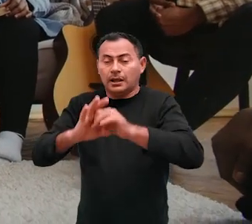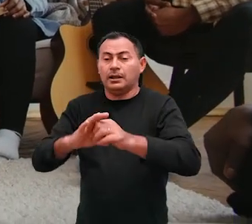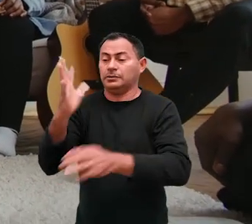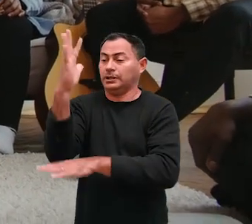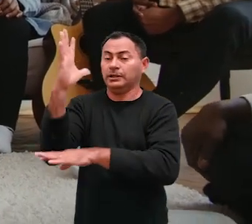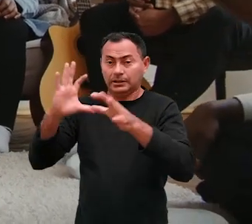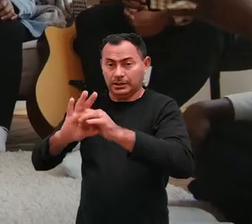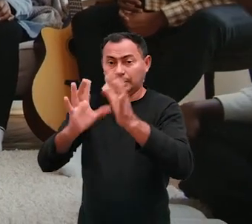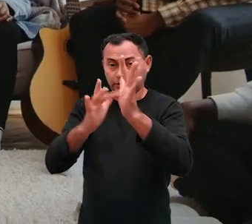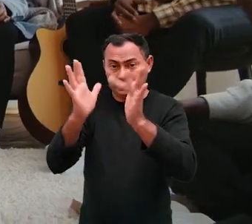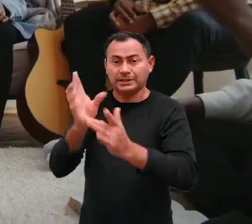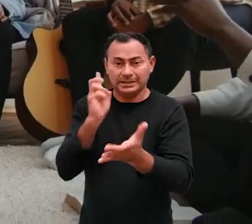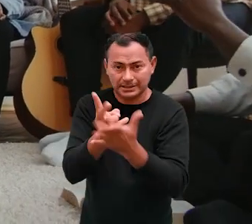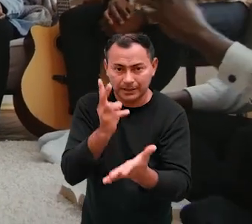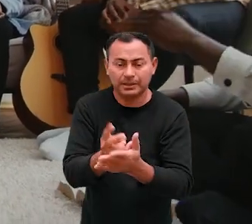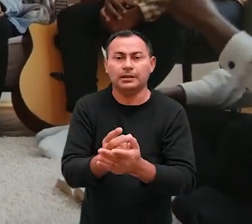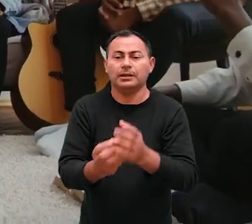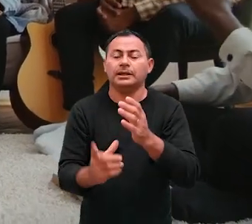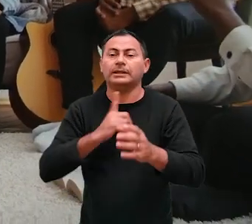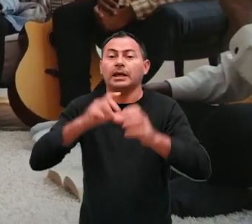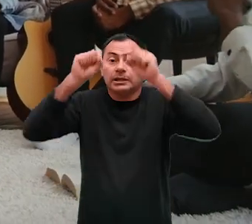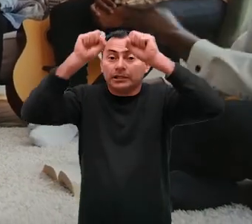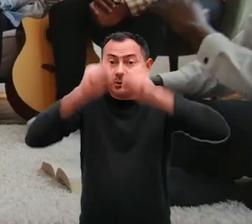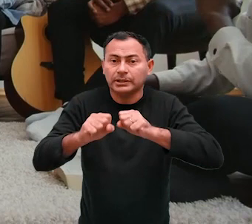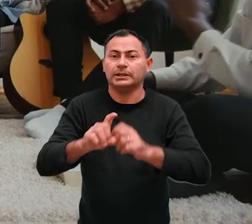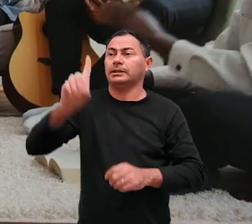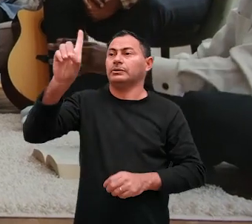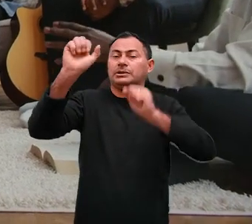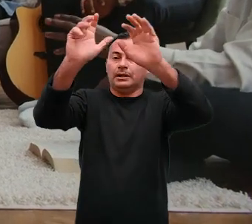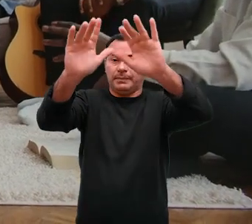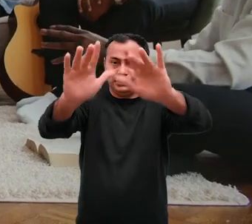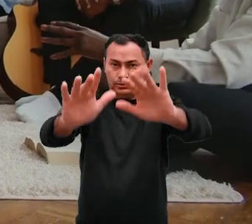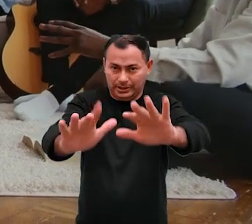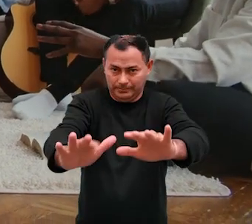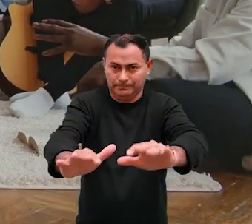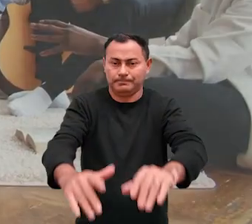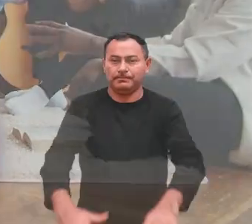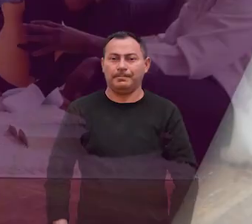ligado à videira Jesus sempre e produza frutos. Deus lhe abençoe.